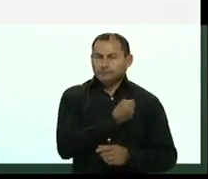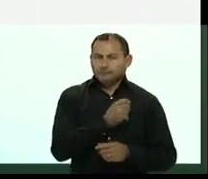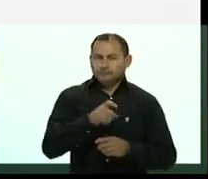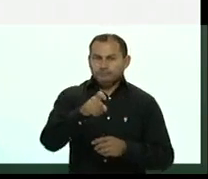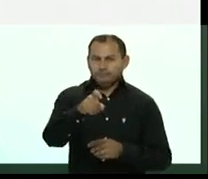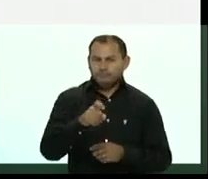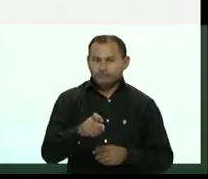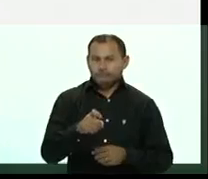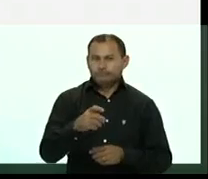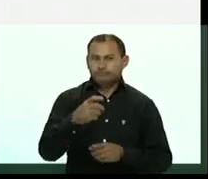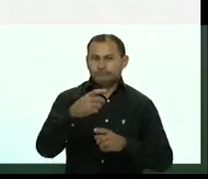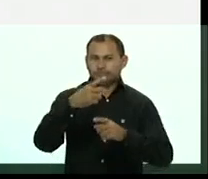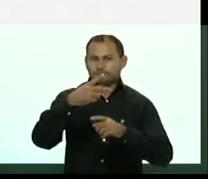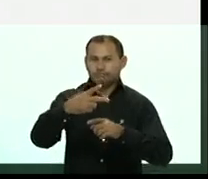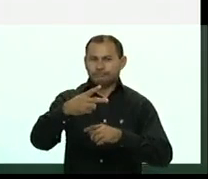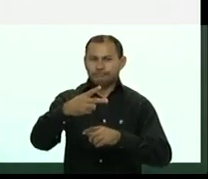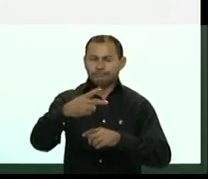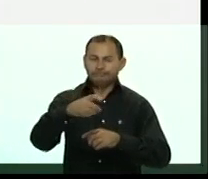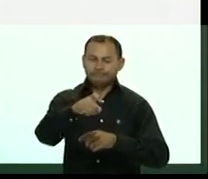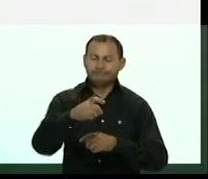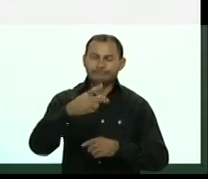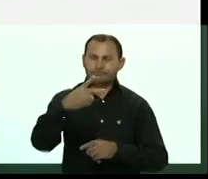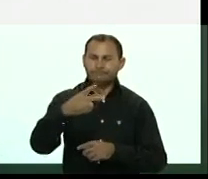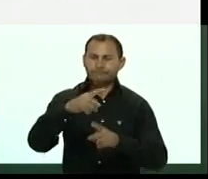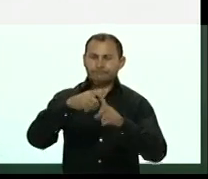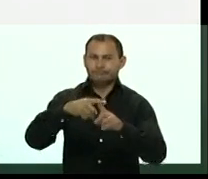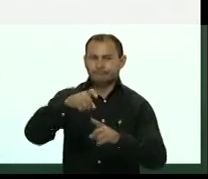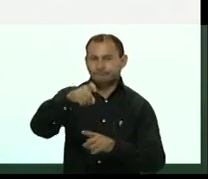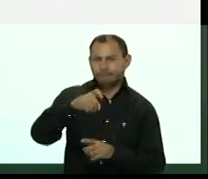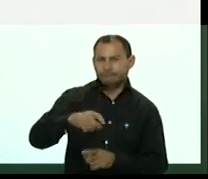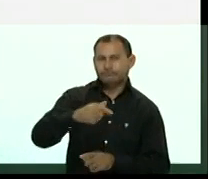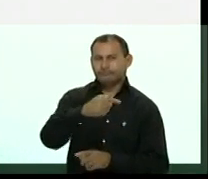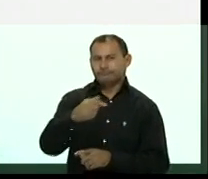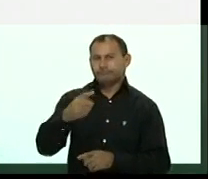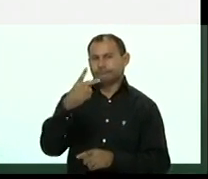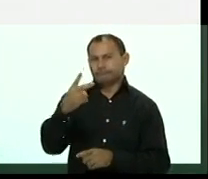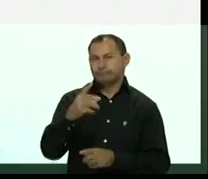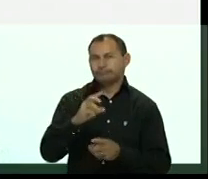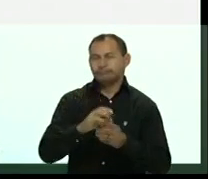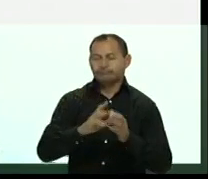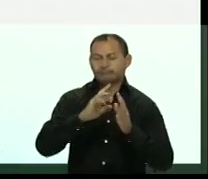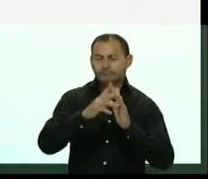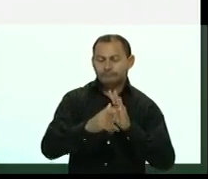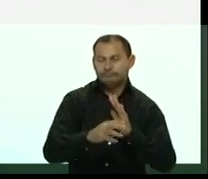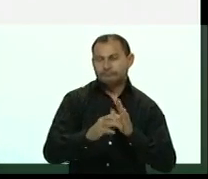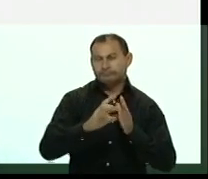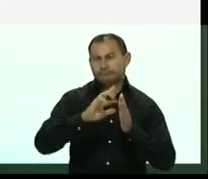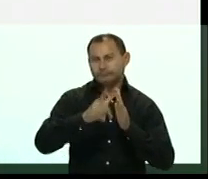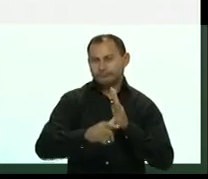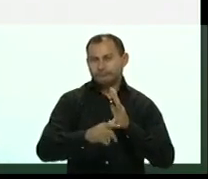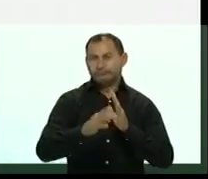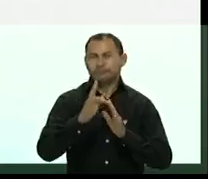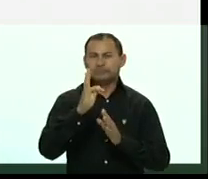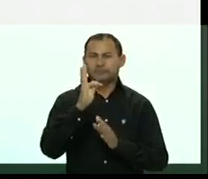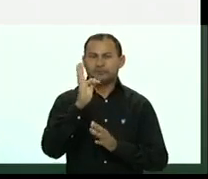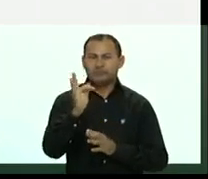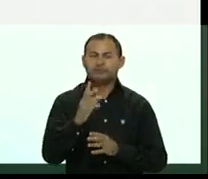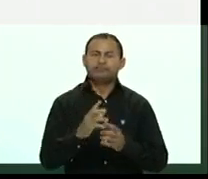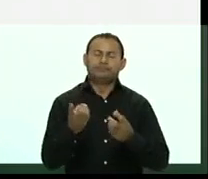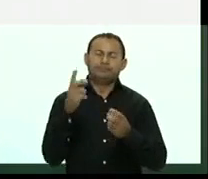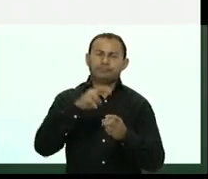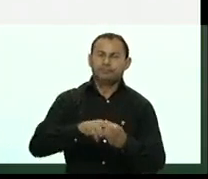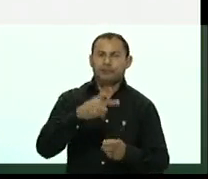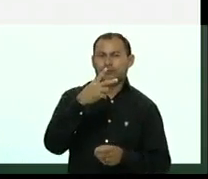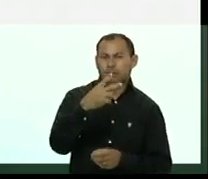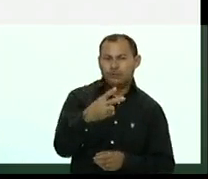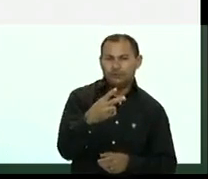ao quadrado mais x menos 2. Quem que é a derivada dessa função? Tombando o nosso expoente, vai